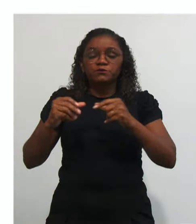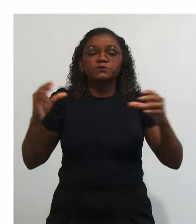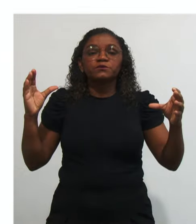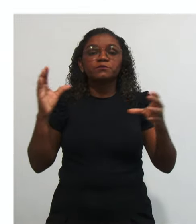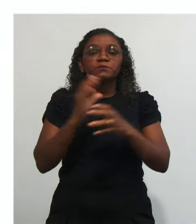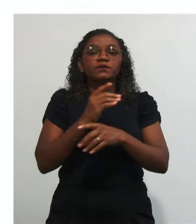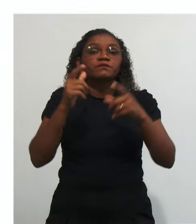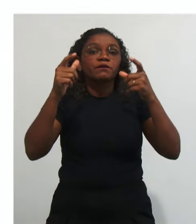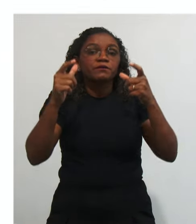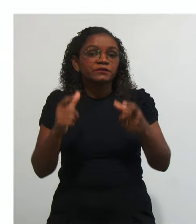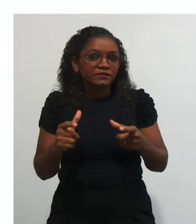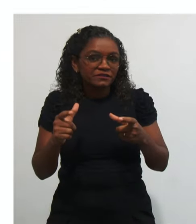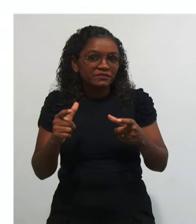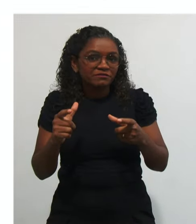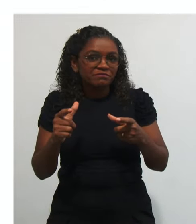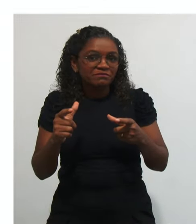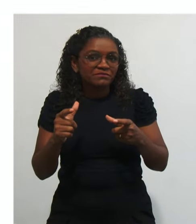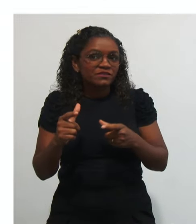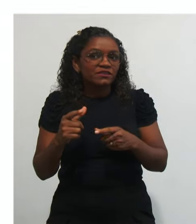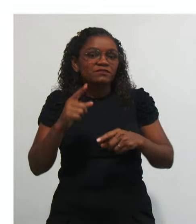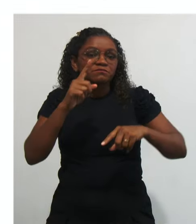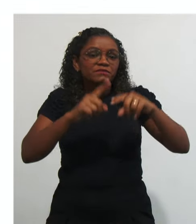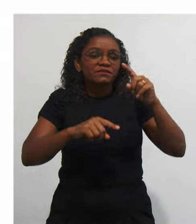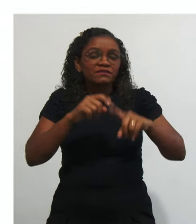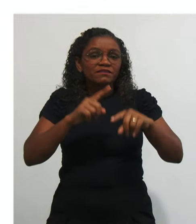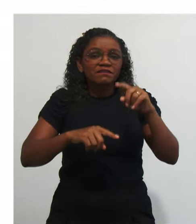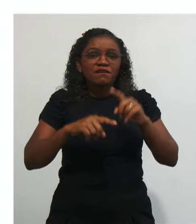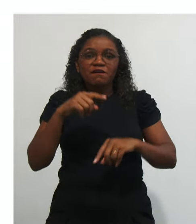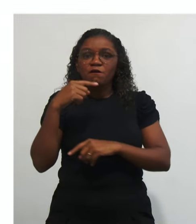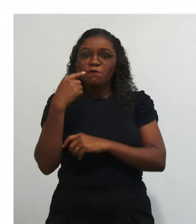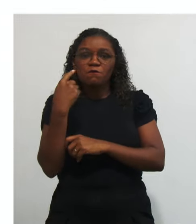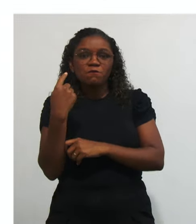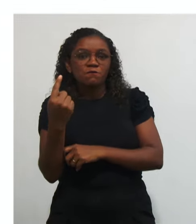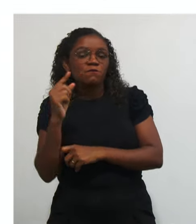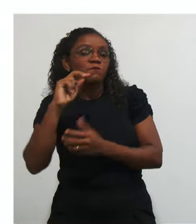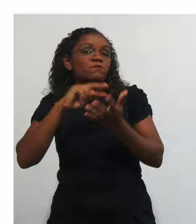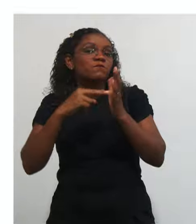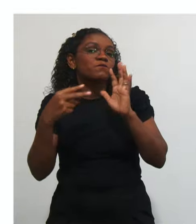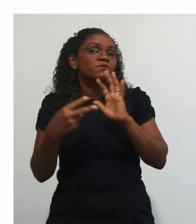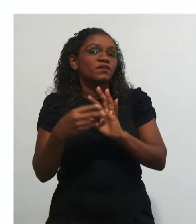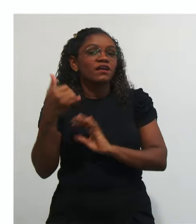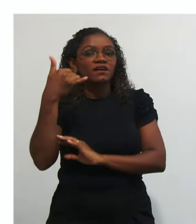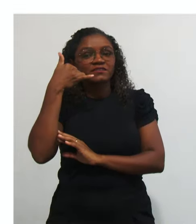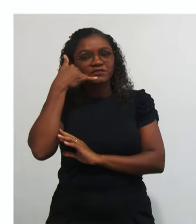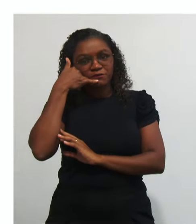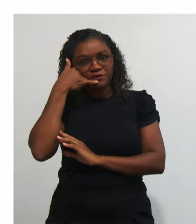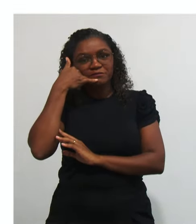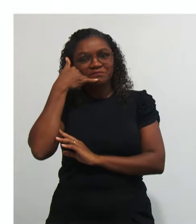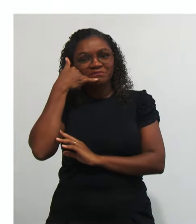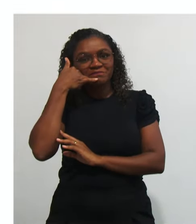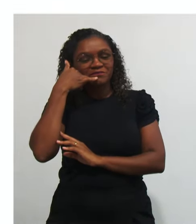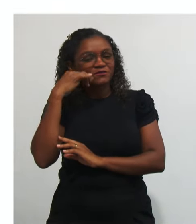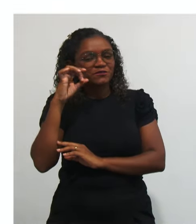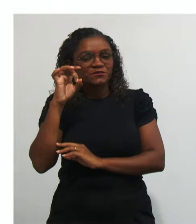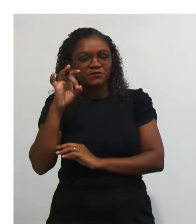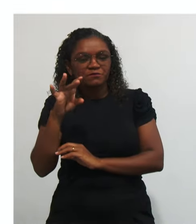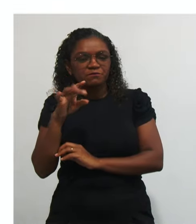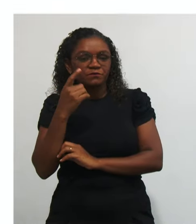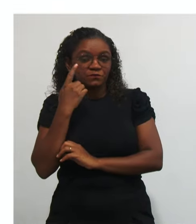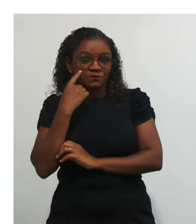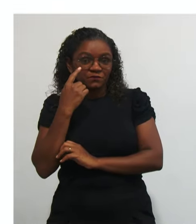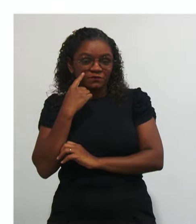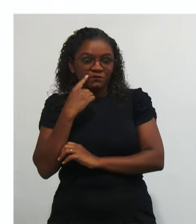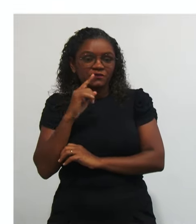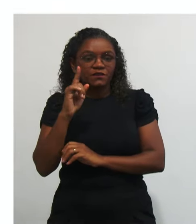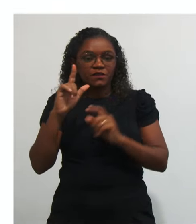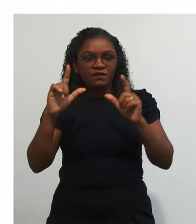bolso através de um único aparelho de celular através de um smartphone né Olha só esse recorte que eu